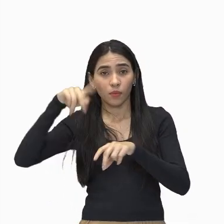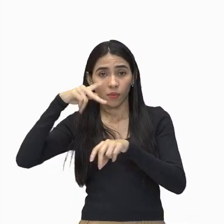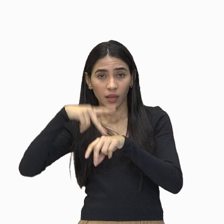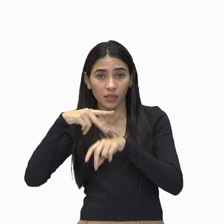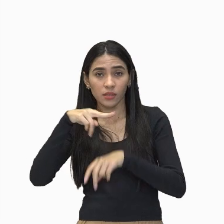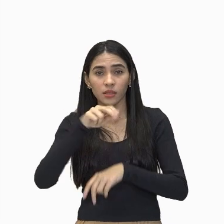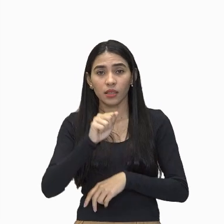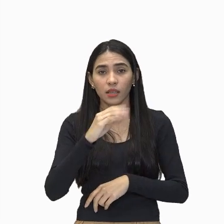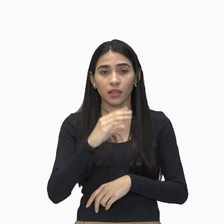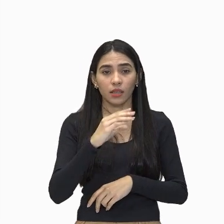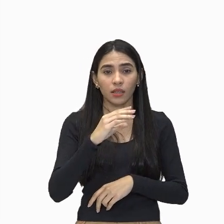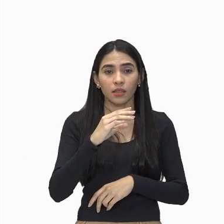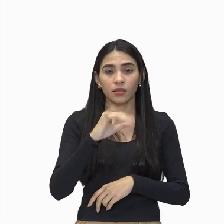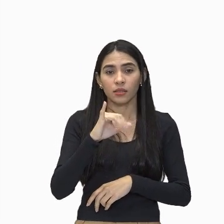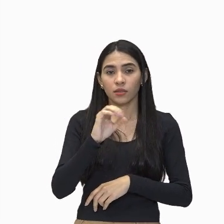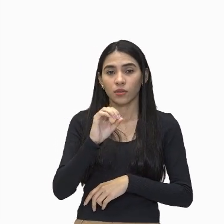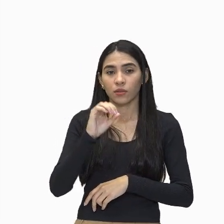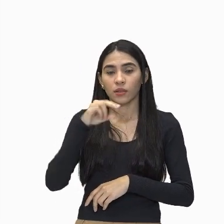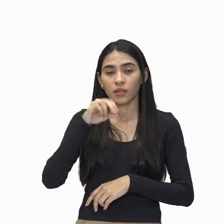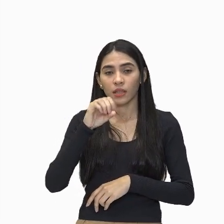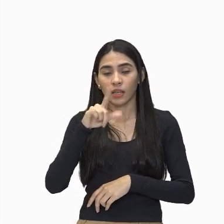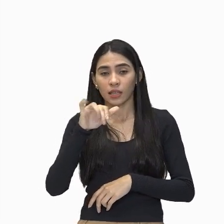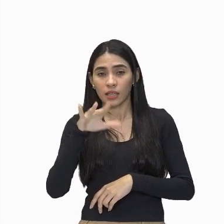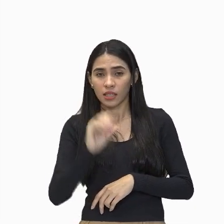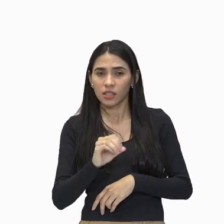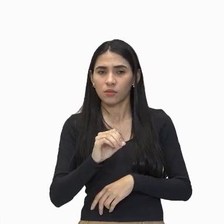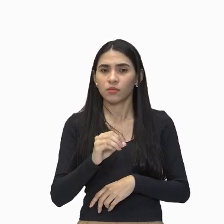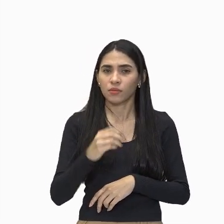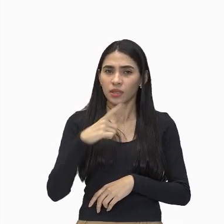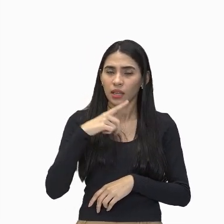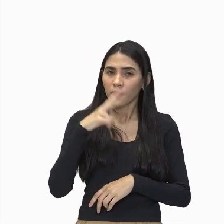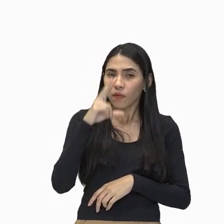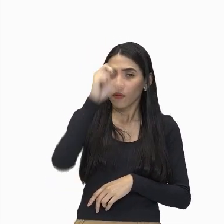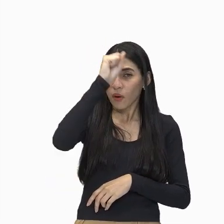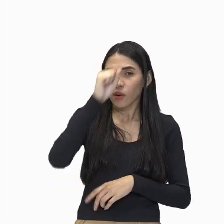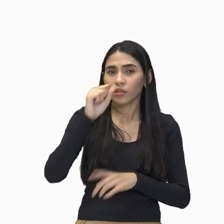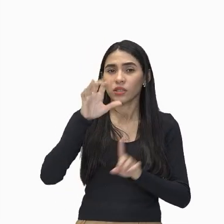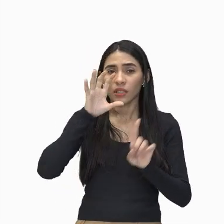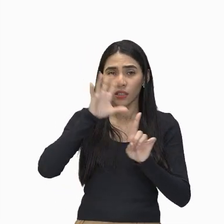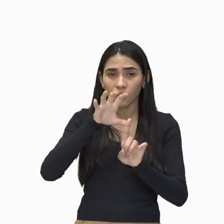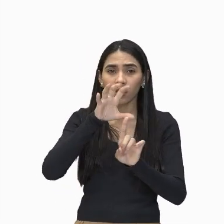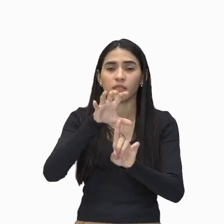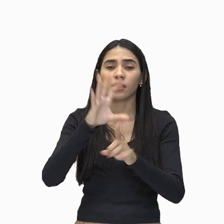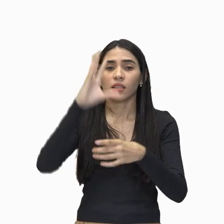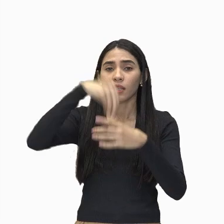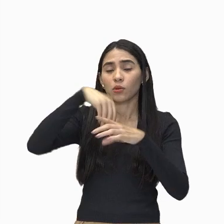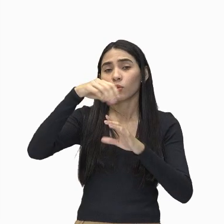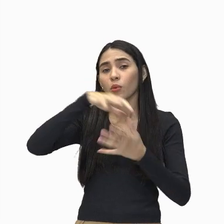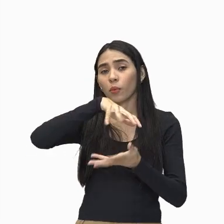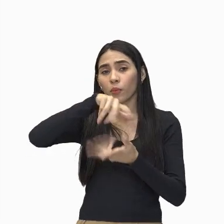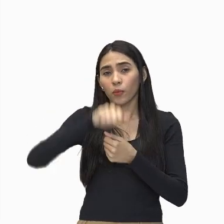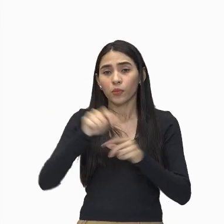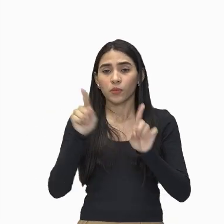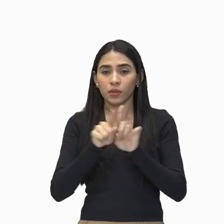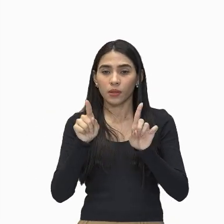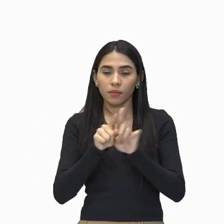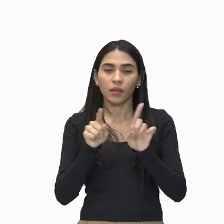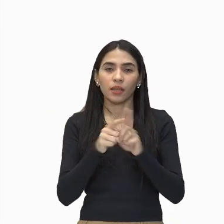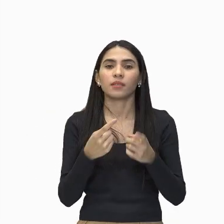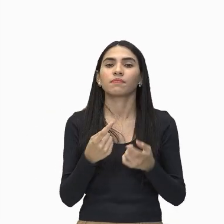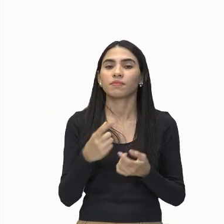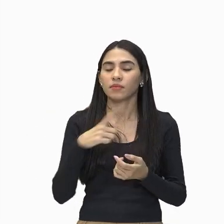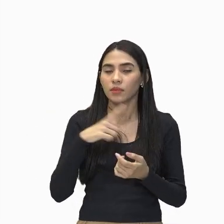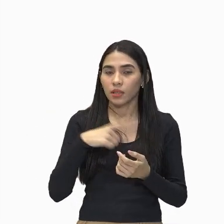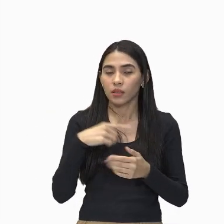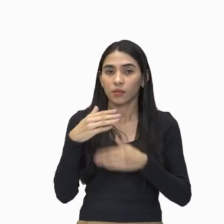nacionalismo, por mais que continuem fortes e presentes dentro do nosso mundo, eles também estão passando por